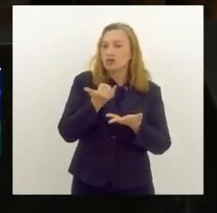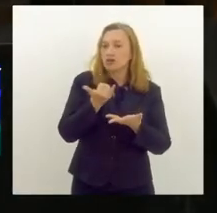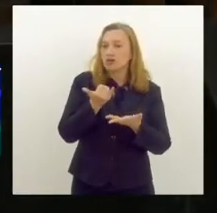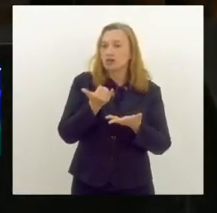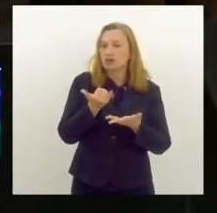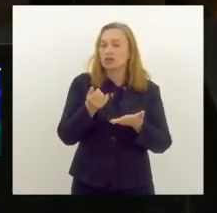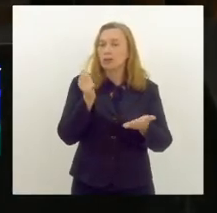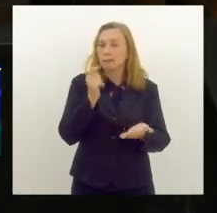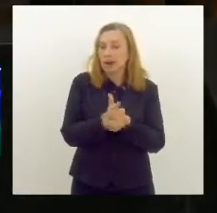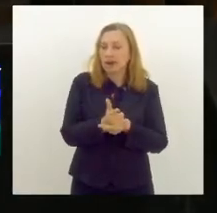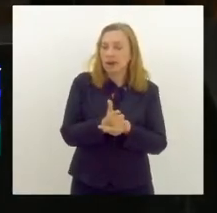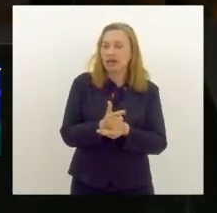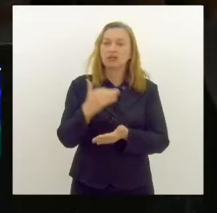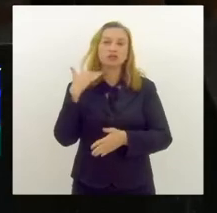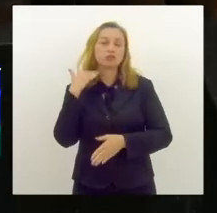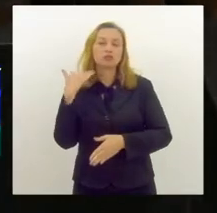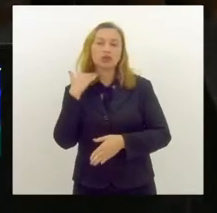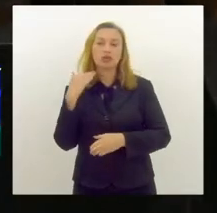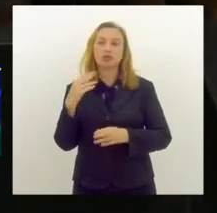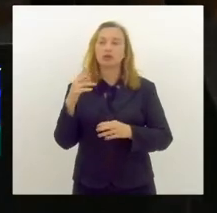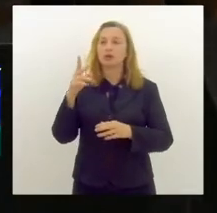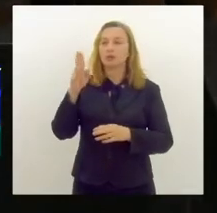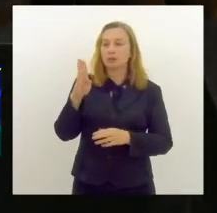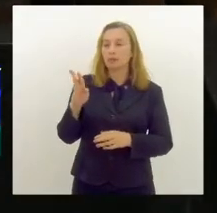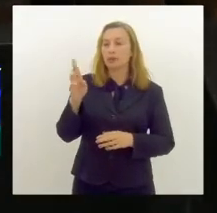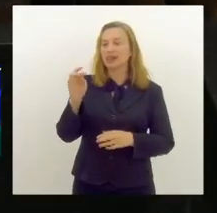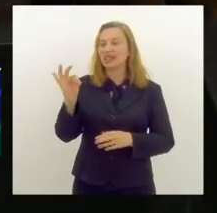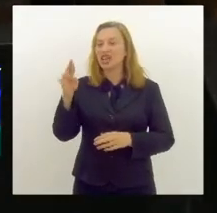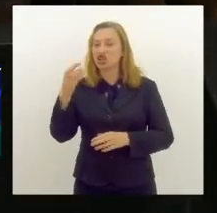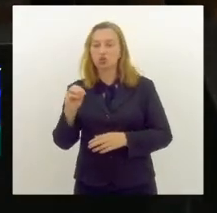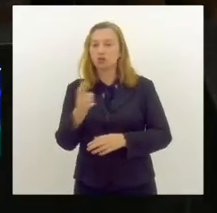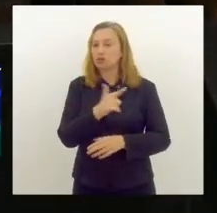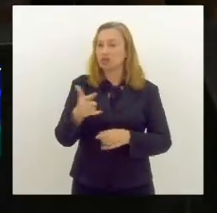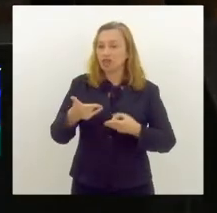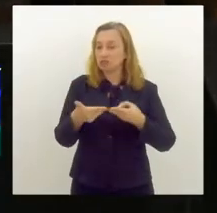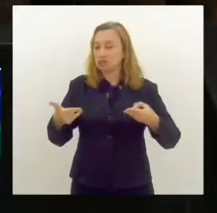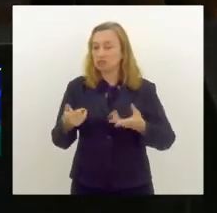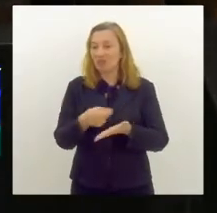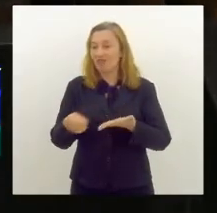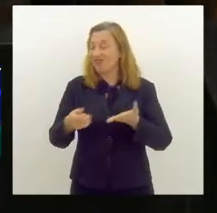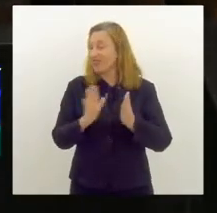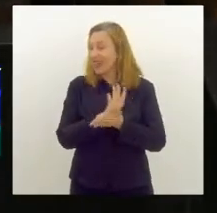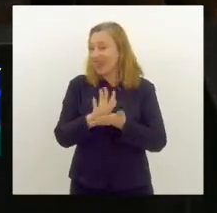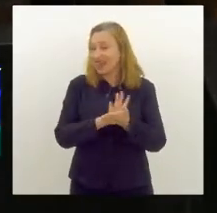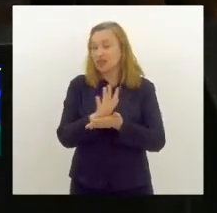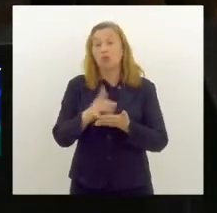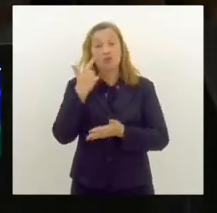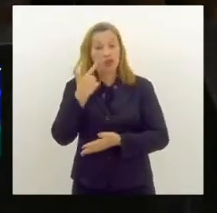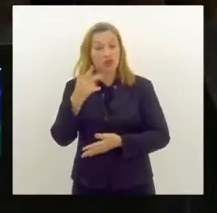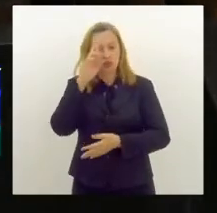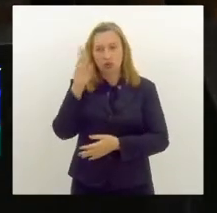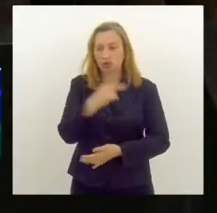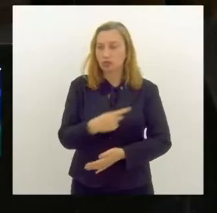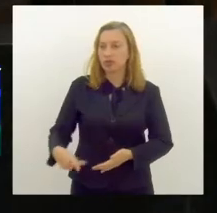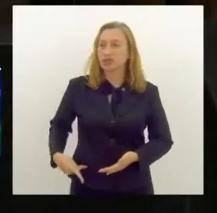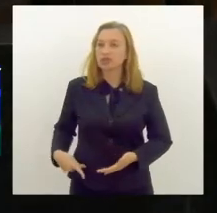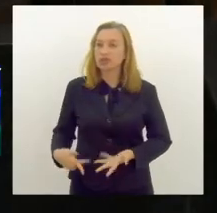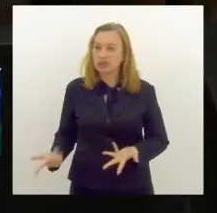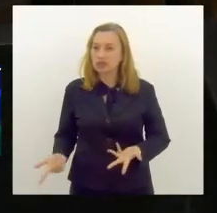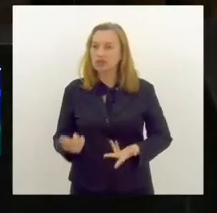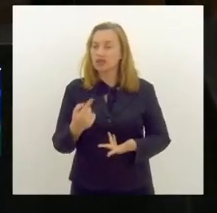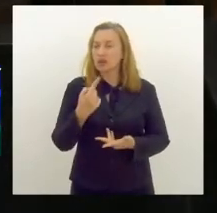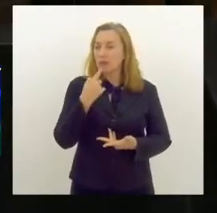funcionários sequer teriam contra-cheques. Estamos vendo, senhora presidenta, às vésperas